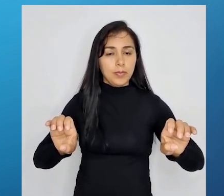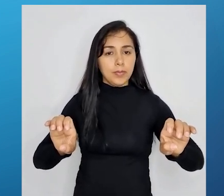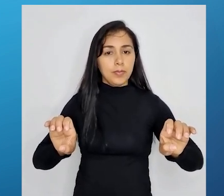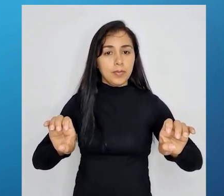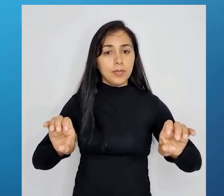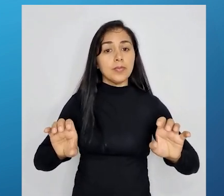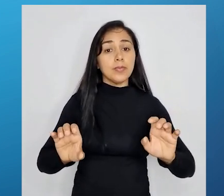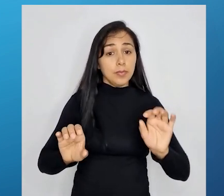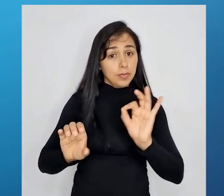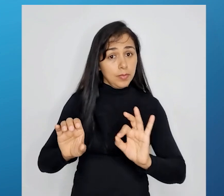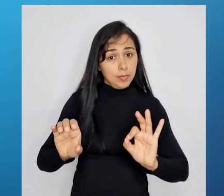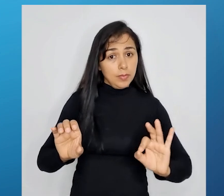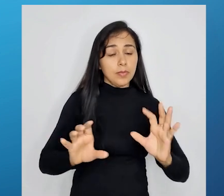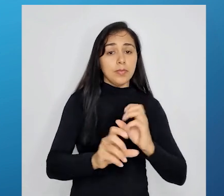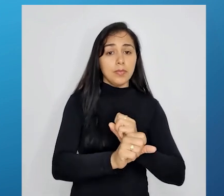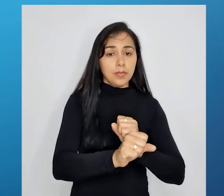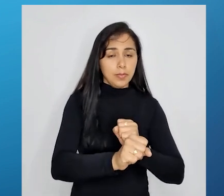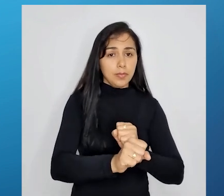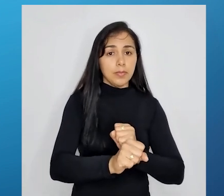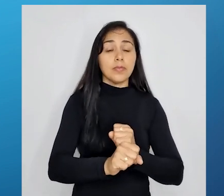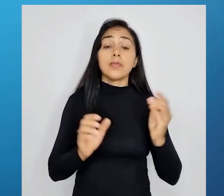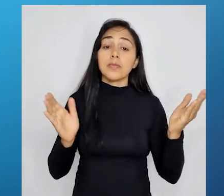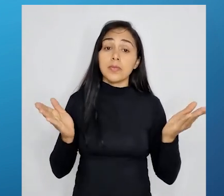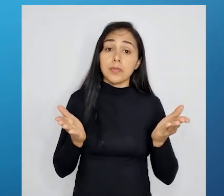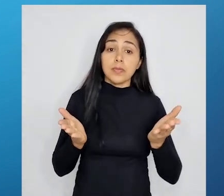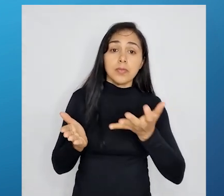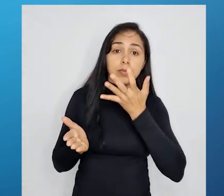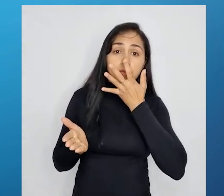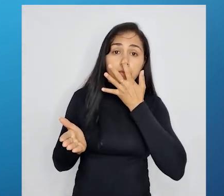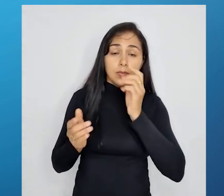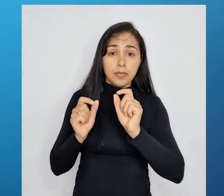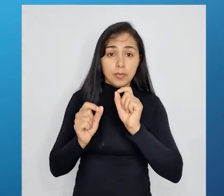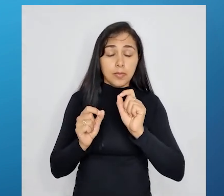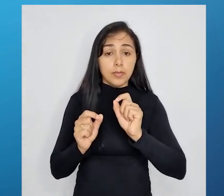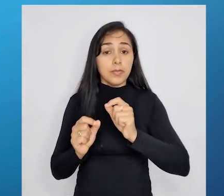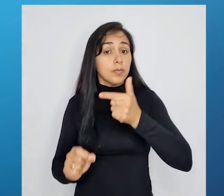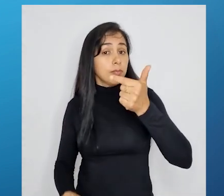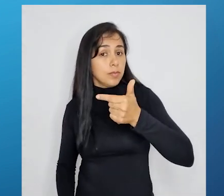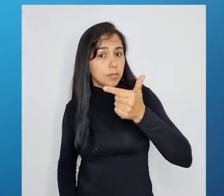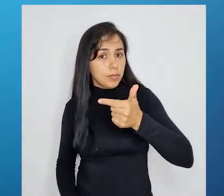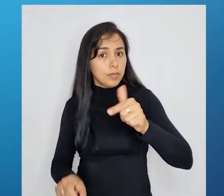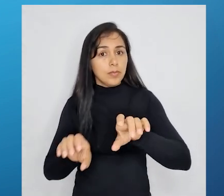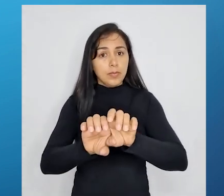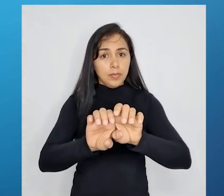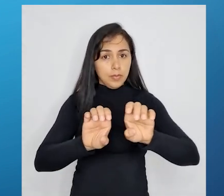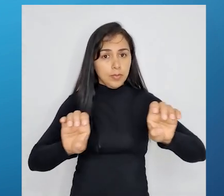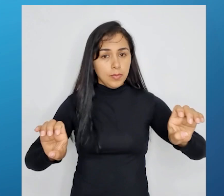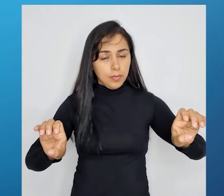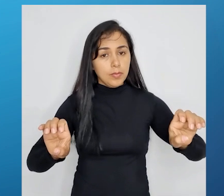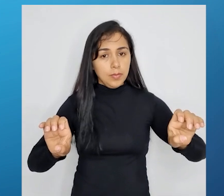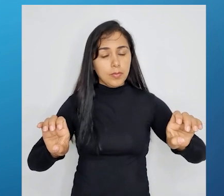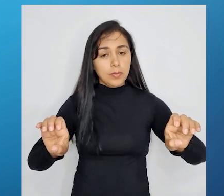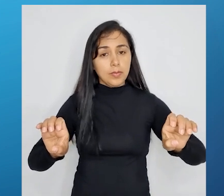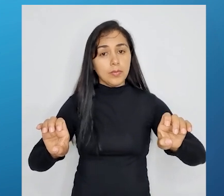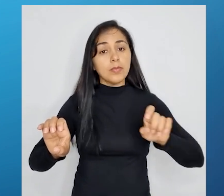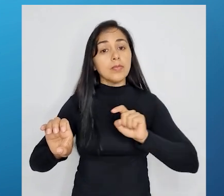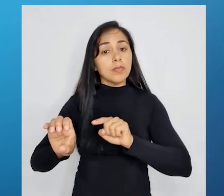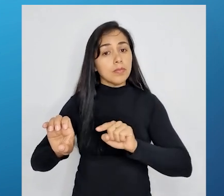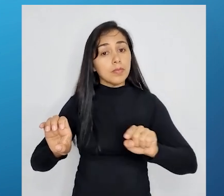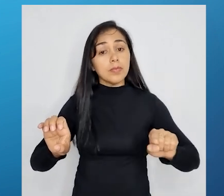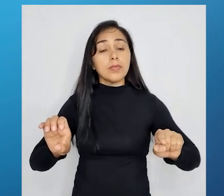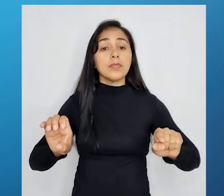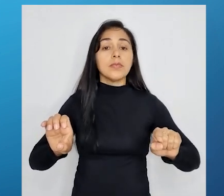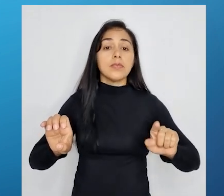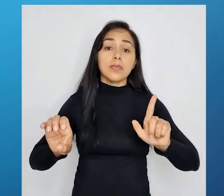tá? Então, você observa que a segunda equação, quando a gente estava resolvendo, ela deu uma equação